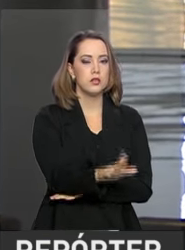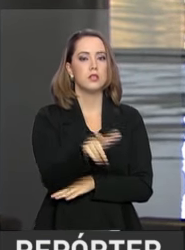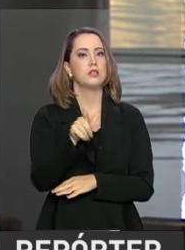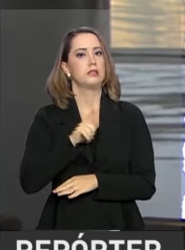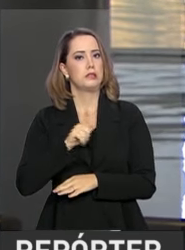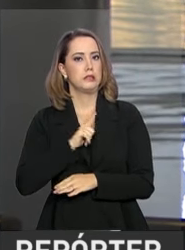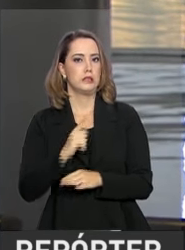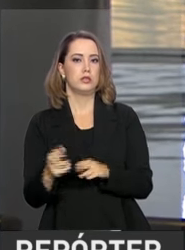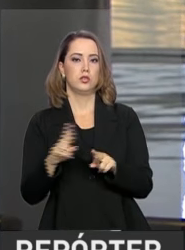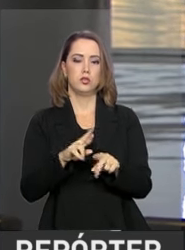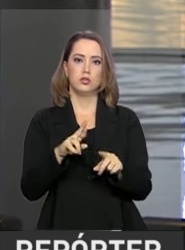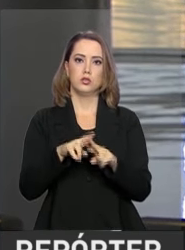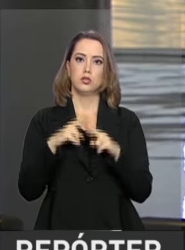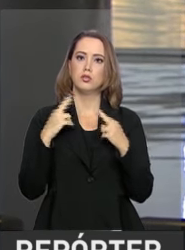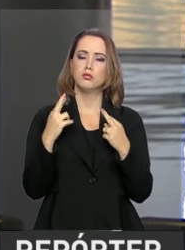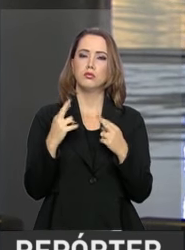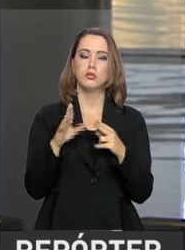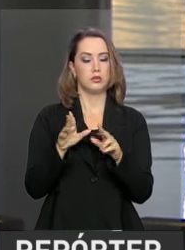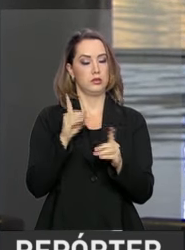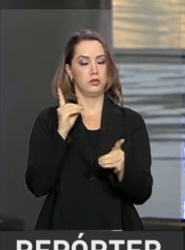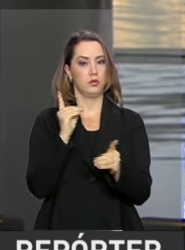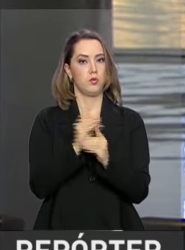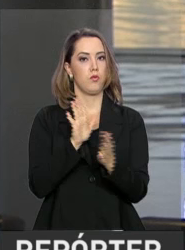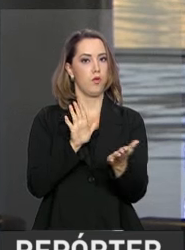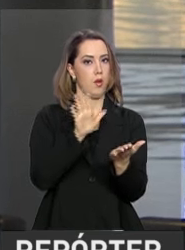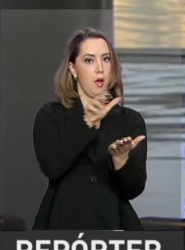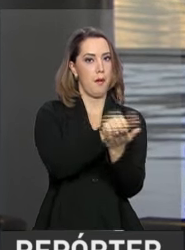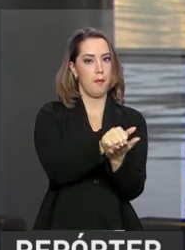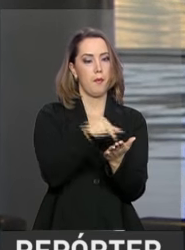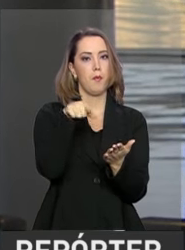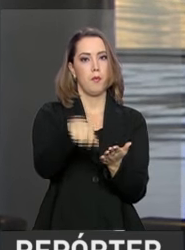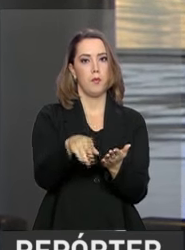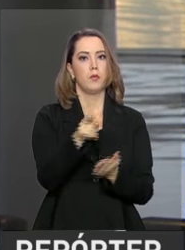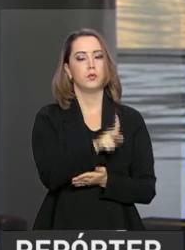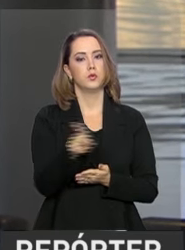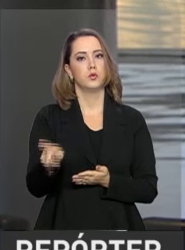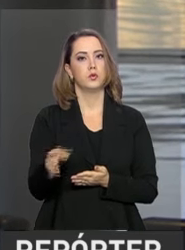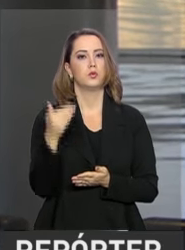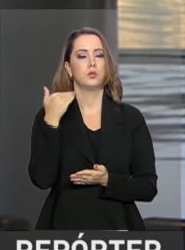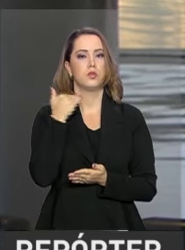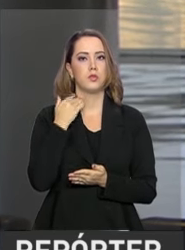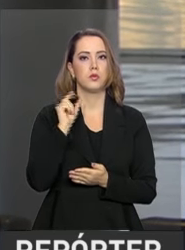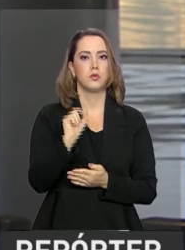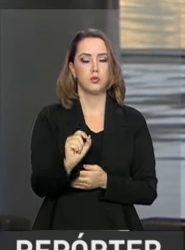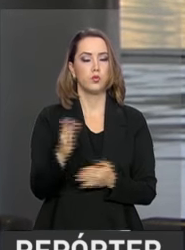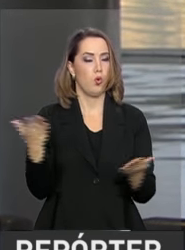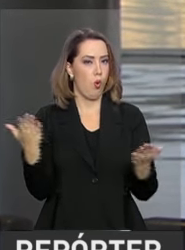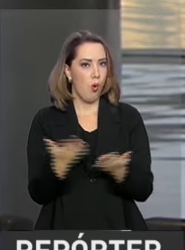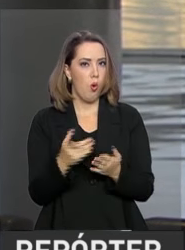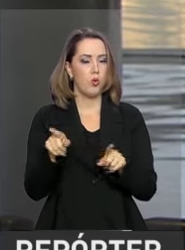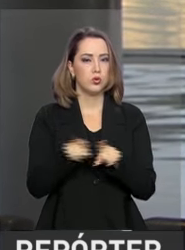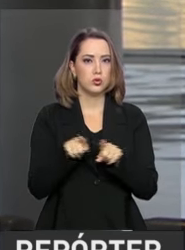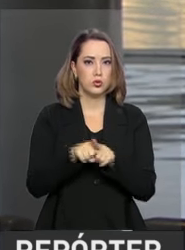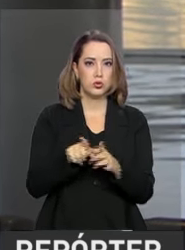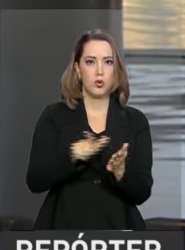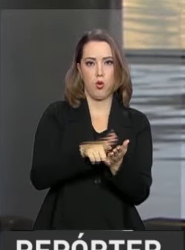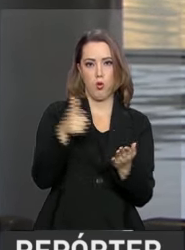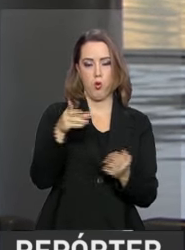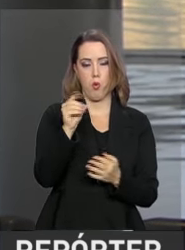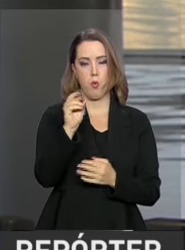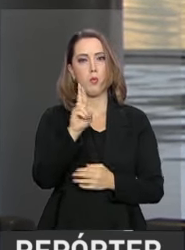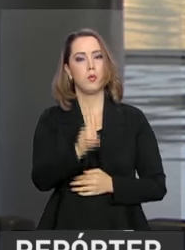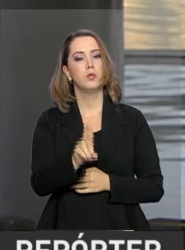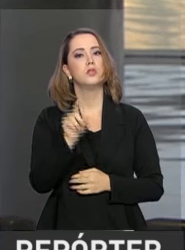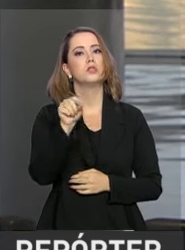participa da cerimônia de posse do novo presidente do banco central em agosto e dani hoje foi publicado no diário oficial da união